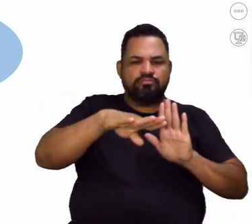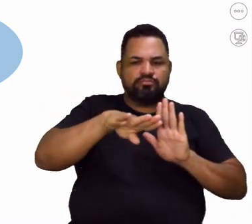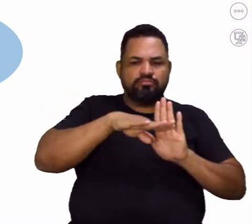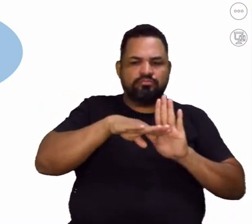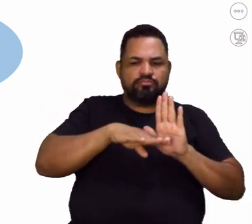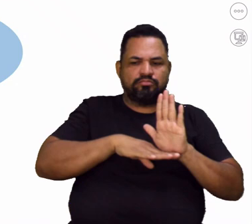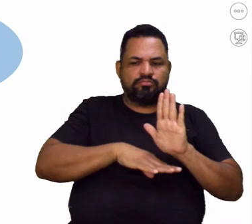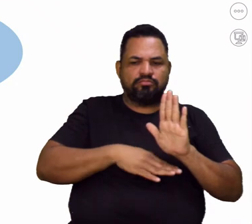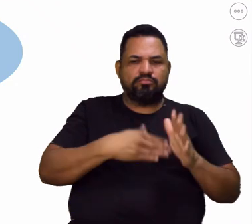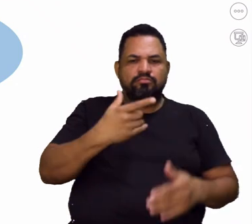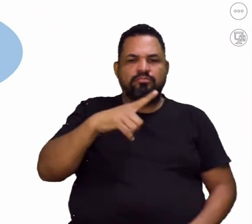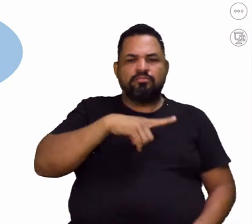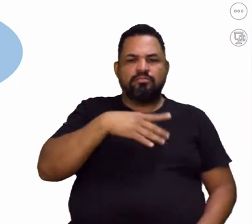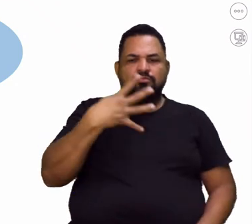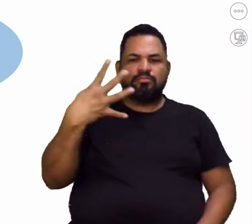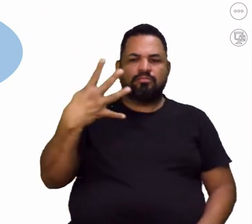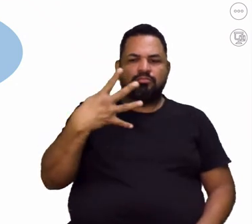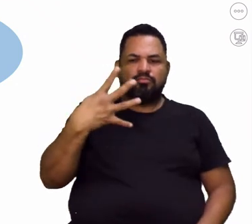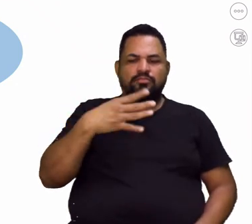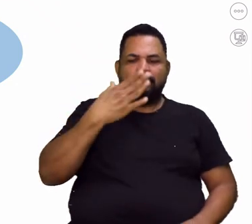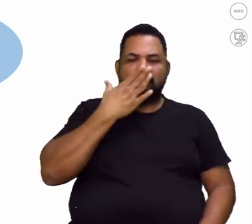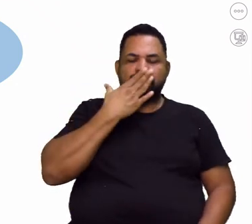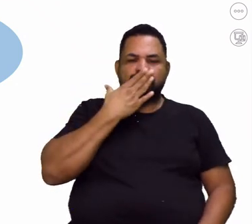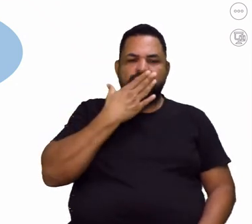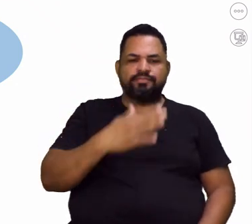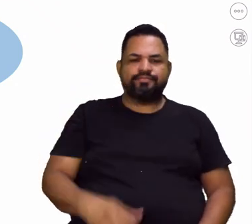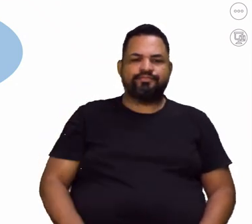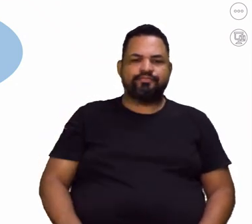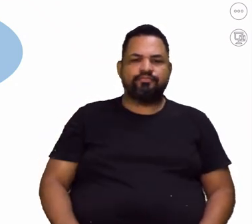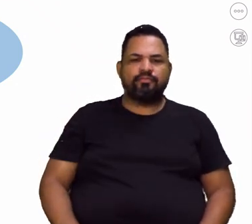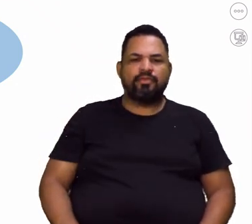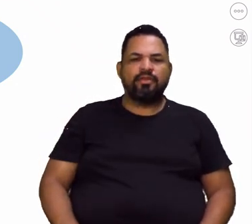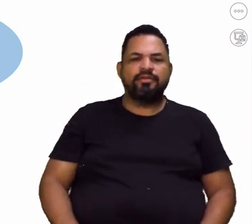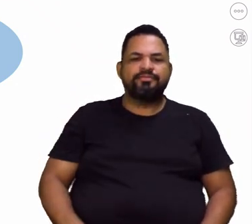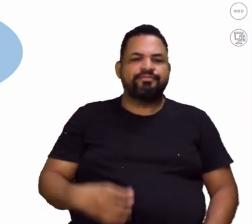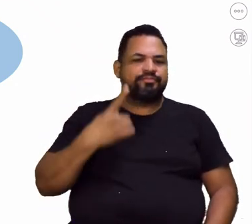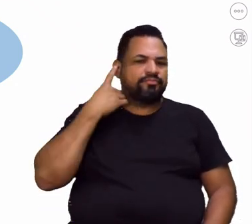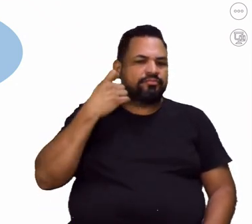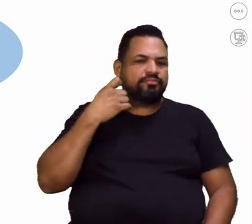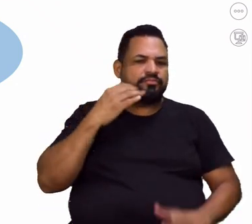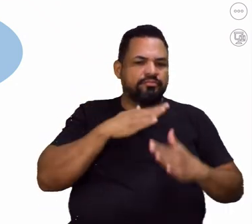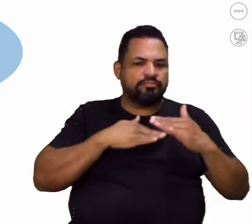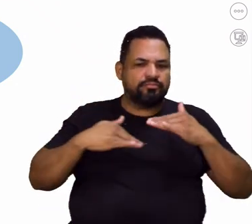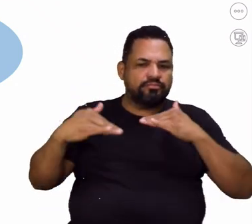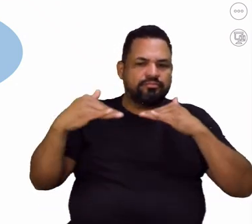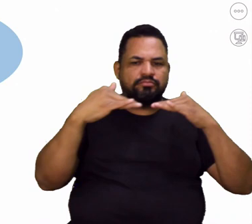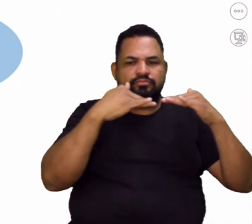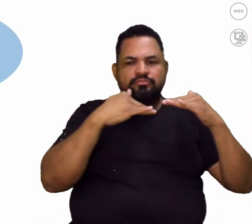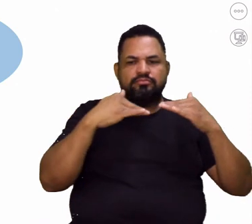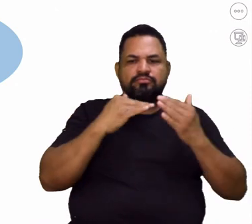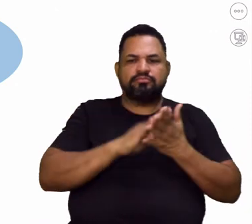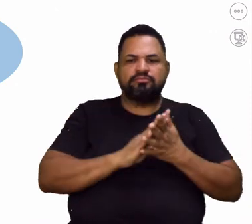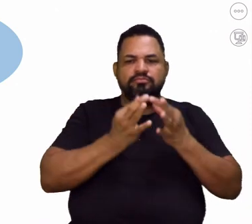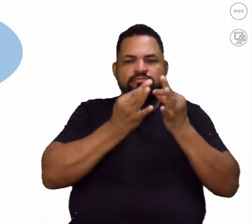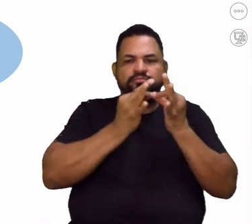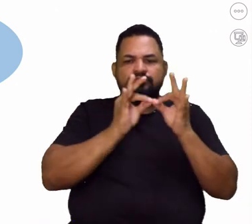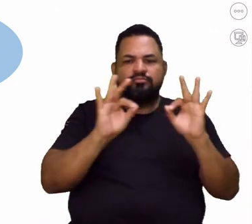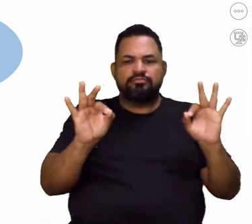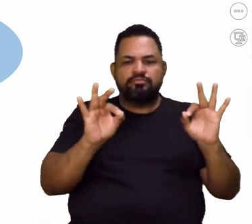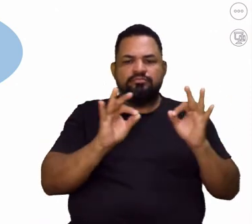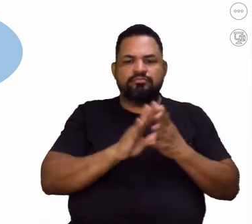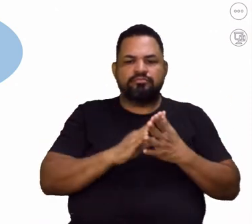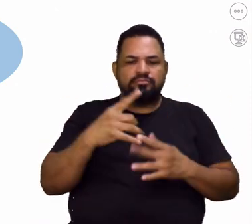subclassificação. Temos quatro. Quatro tipos de figuras de linguagem. Figuras de som e harmonia, figura de sintaxe ou